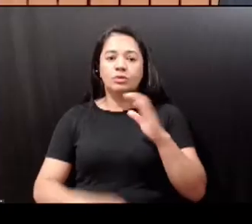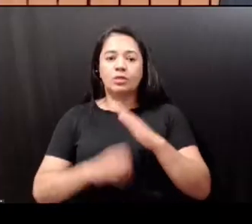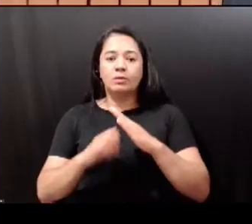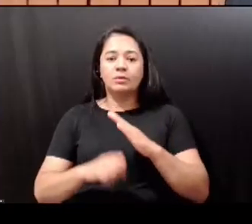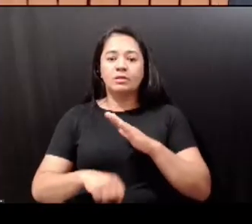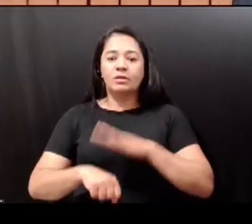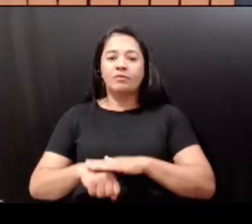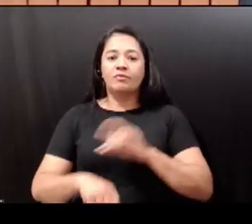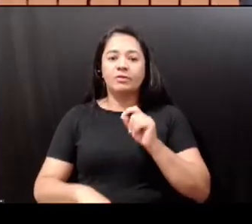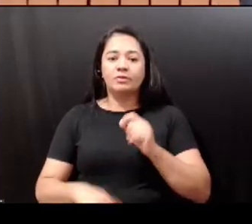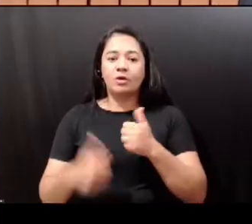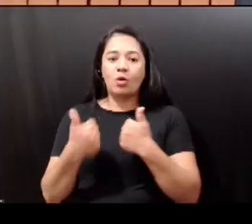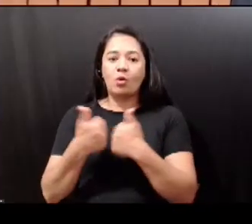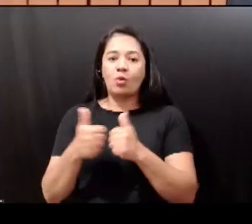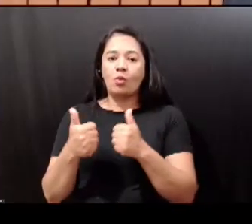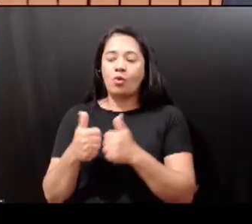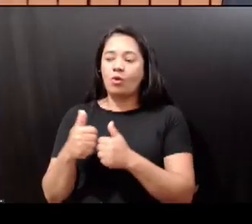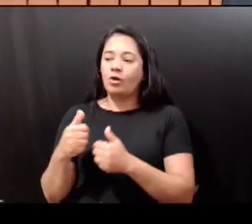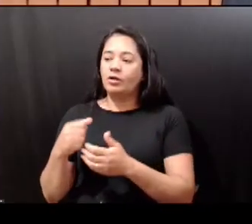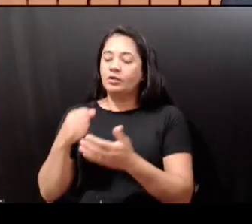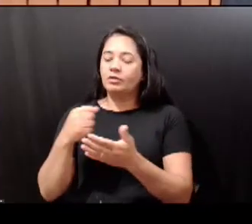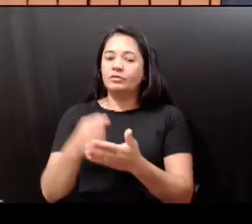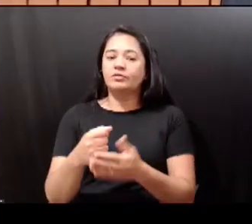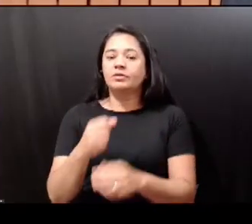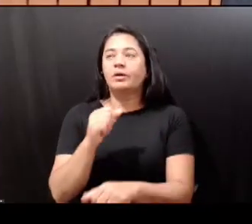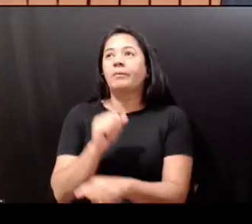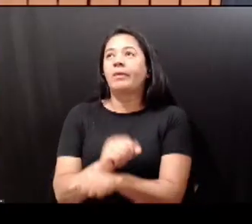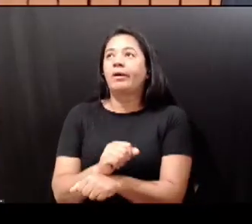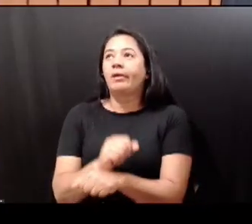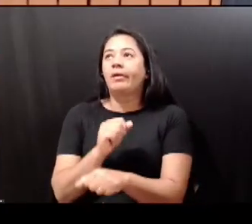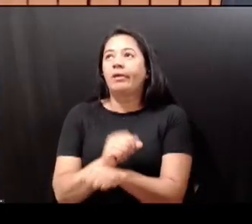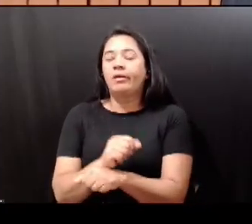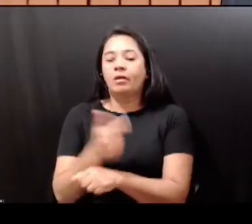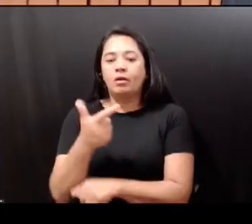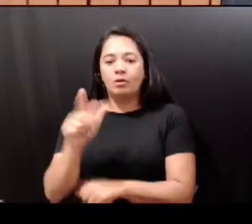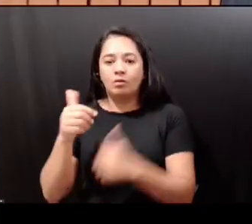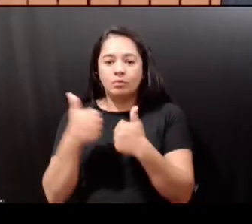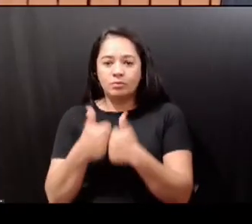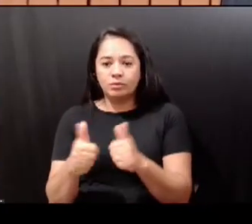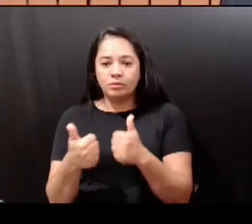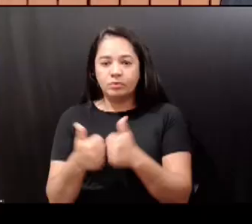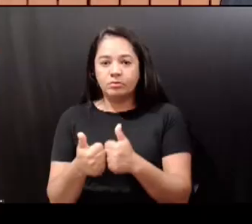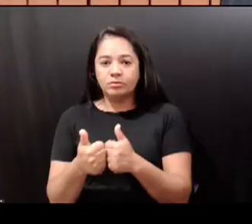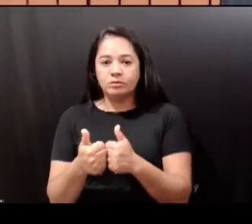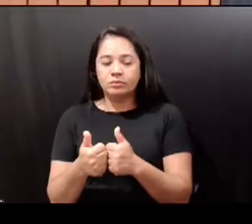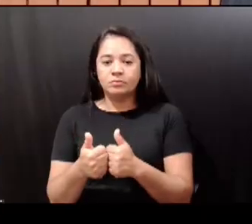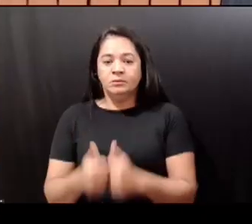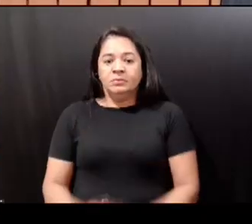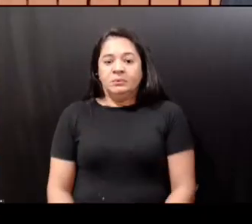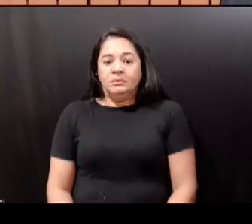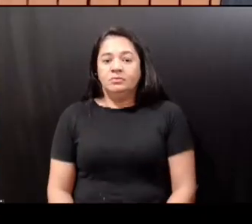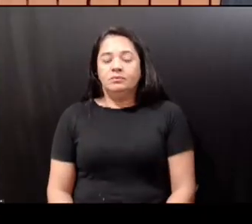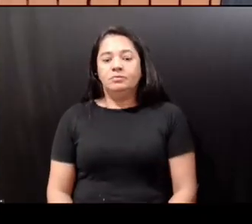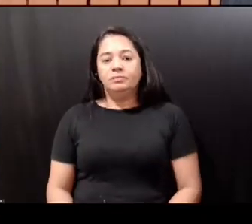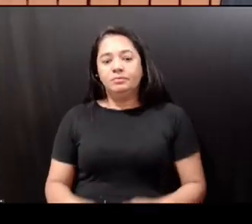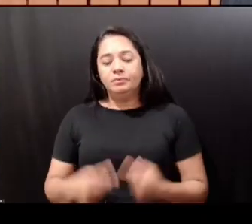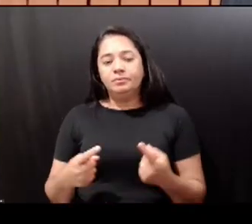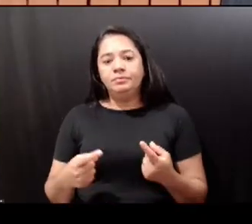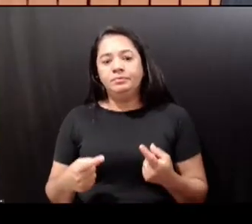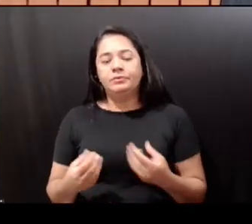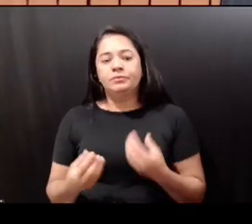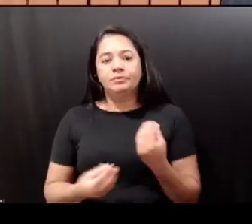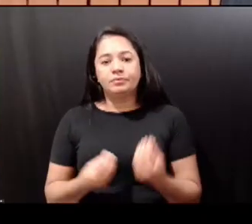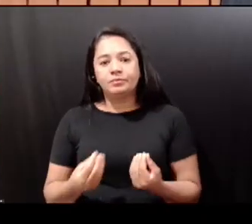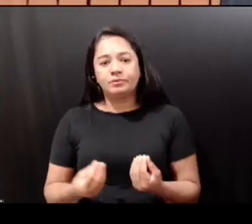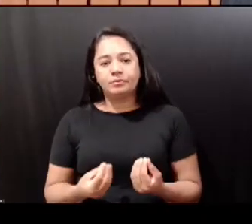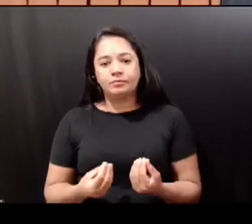buscar você, ou você tem que esperar o próximo da outra linha e vai pegando conforme cabe. Mas aonde é que fica os direitos